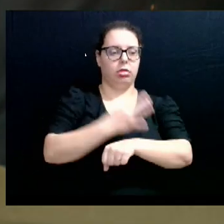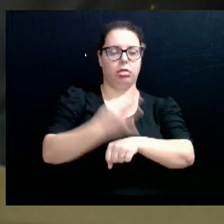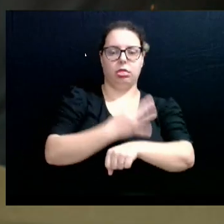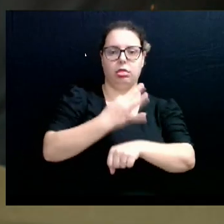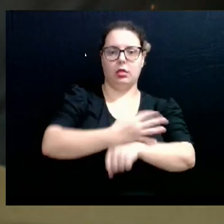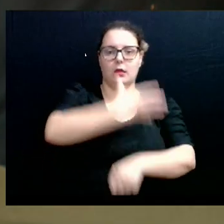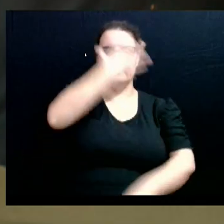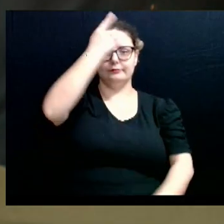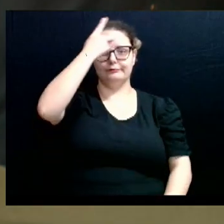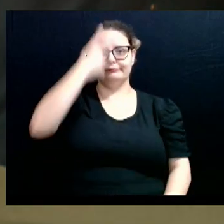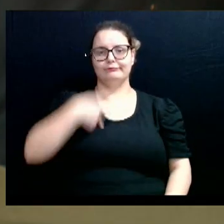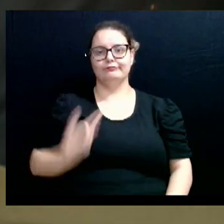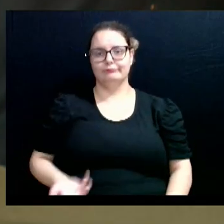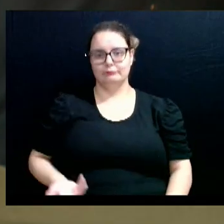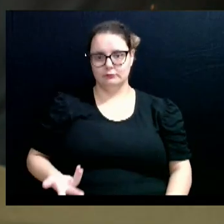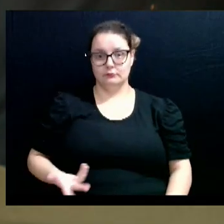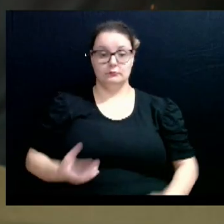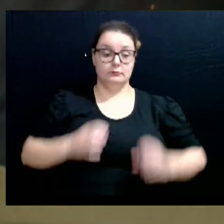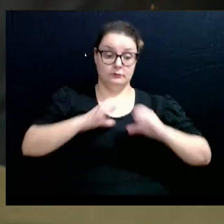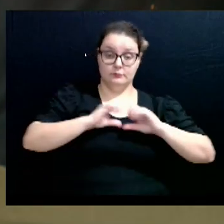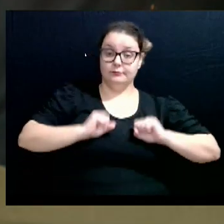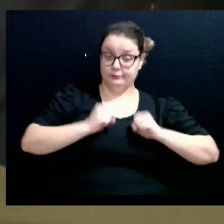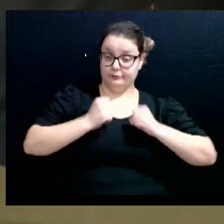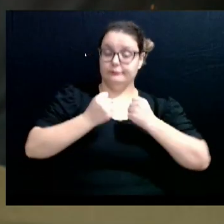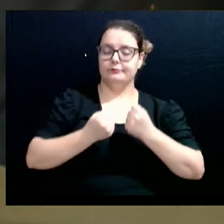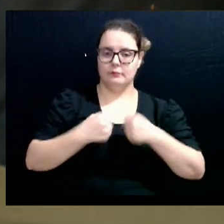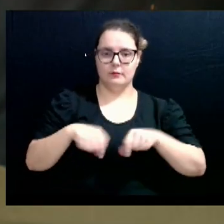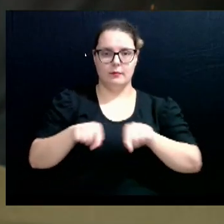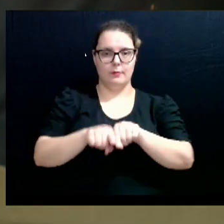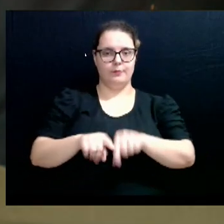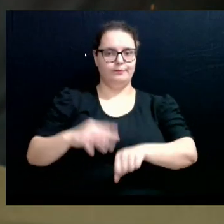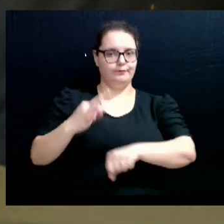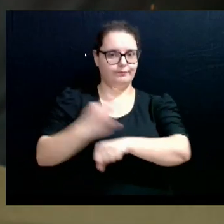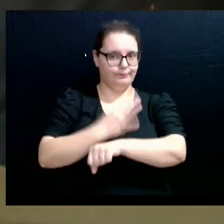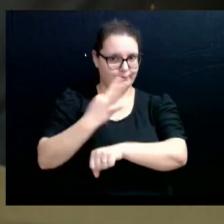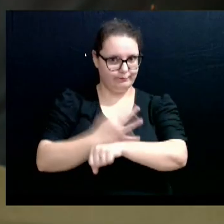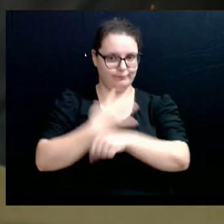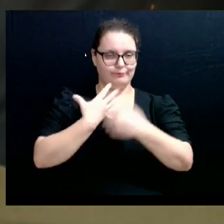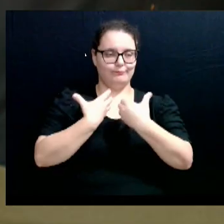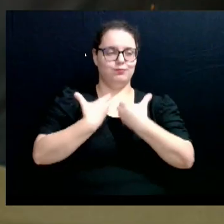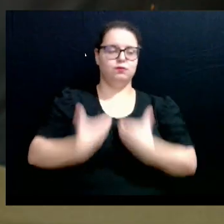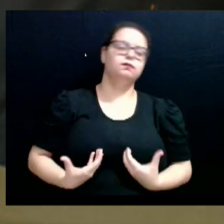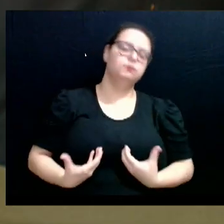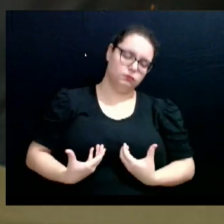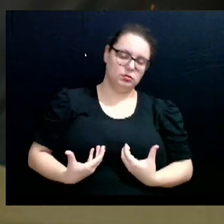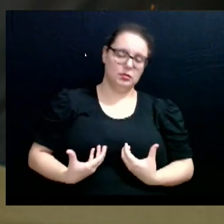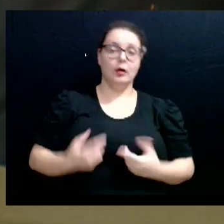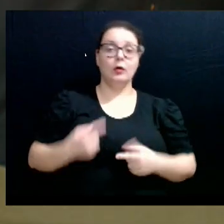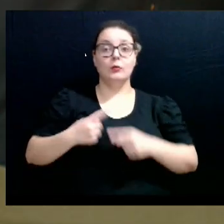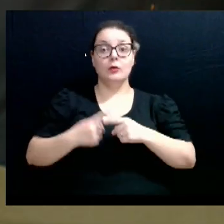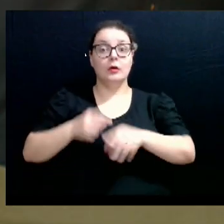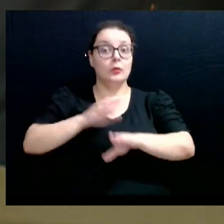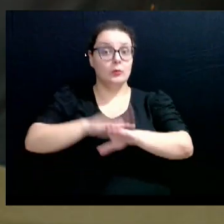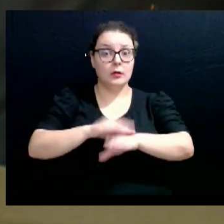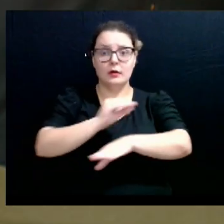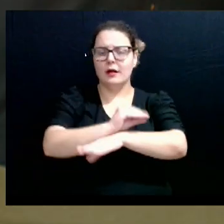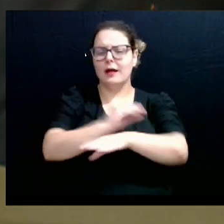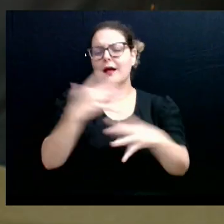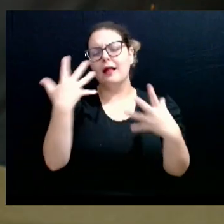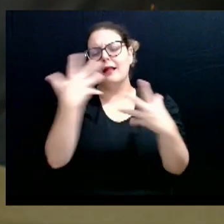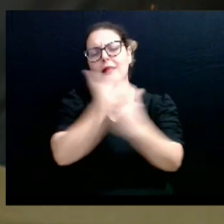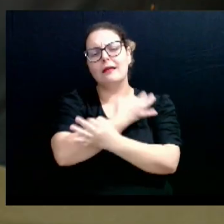devoção, mas a gente fala também de sobrecarga e de exaustão, porque o ato de cuidar pode ser lindo, mas